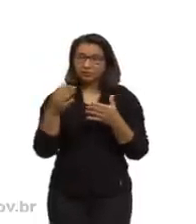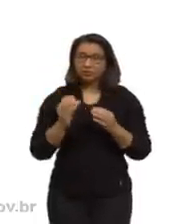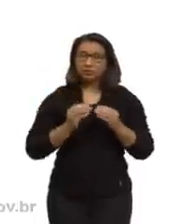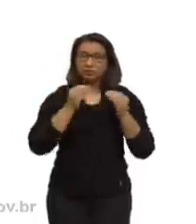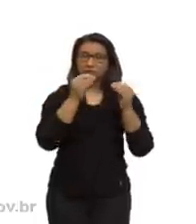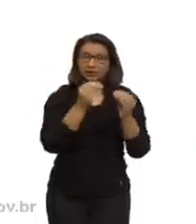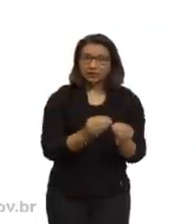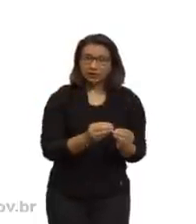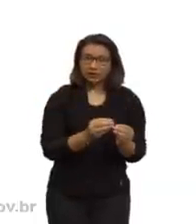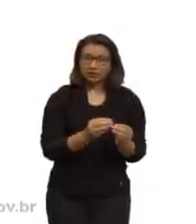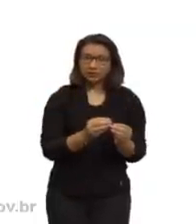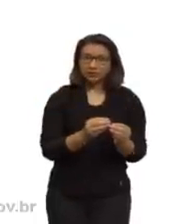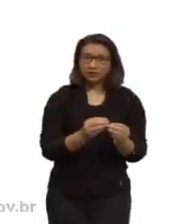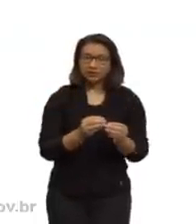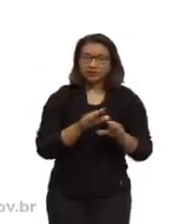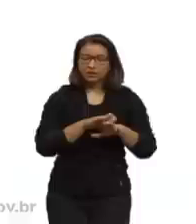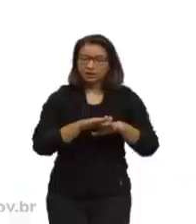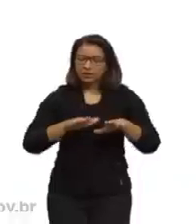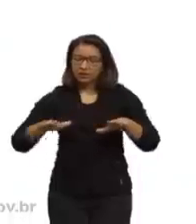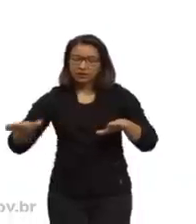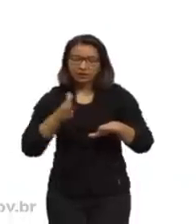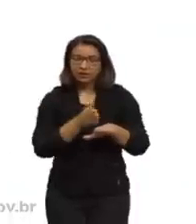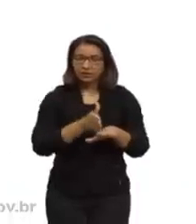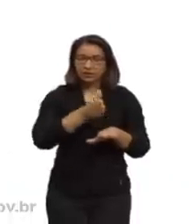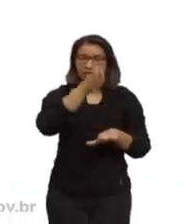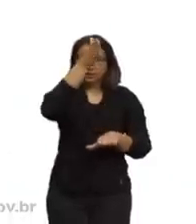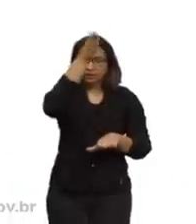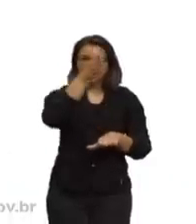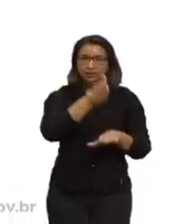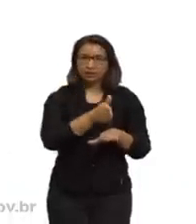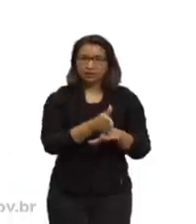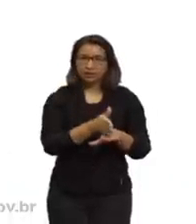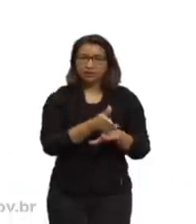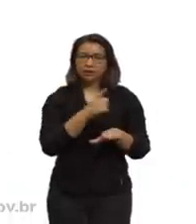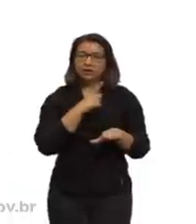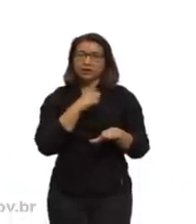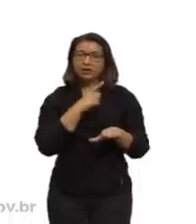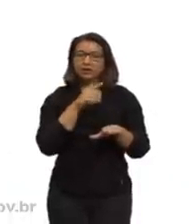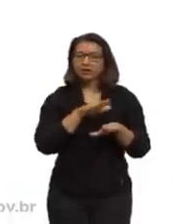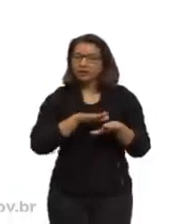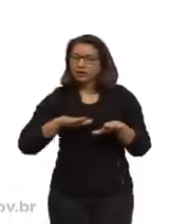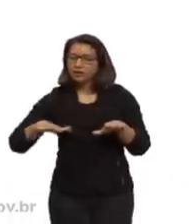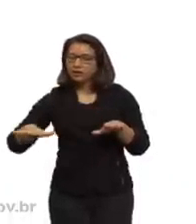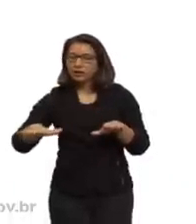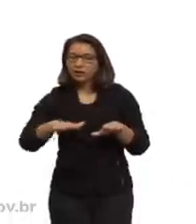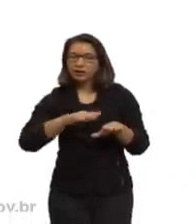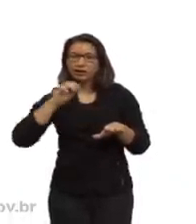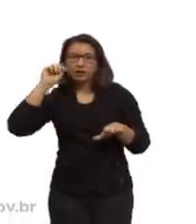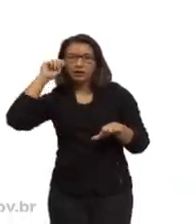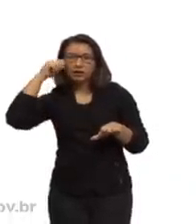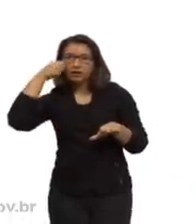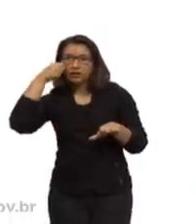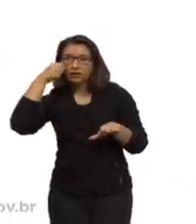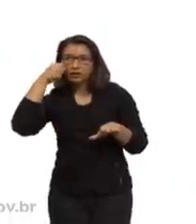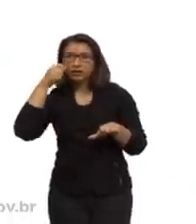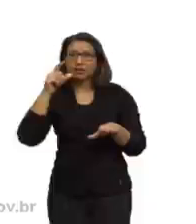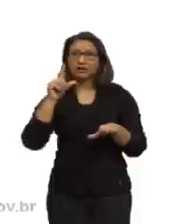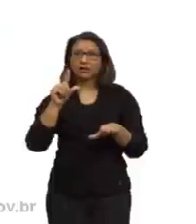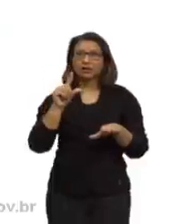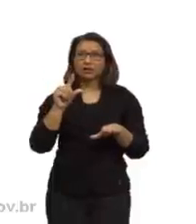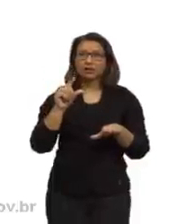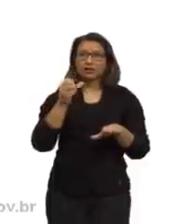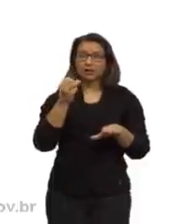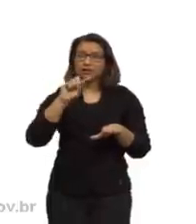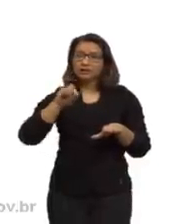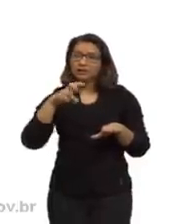em relação ao solo, projeta uma sombra de 0,5 metros. No mesmo instante, uma